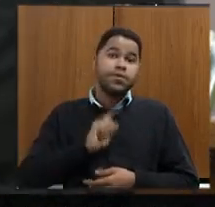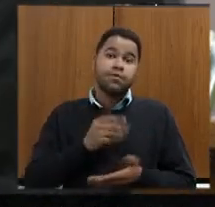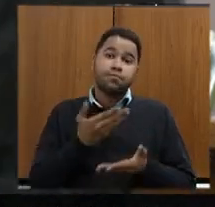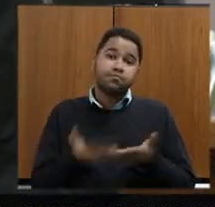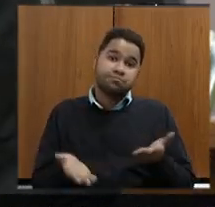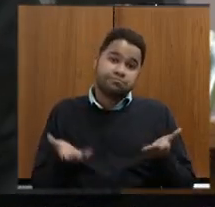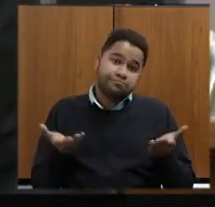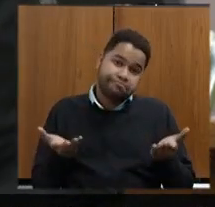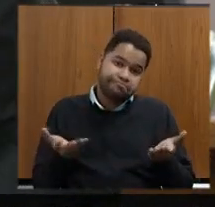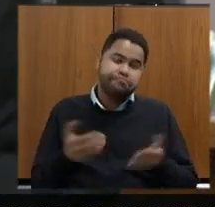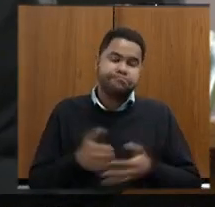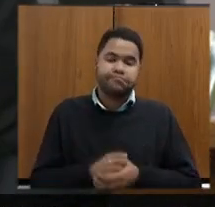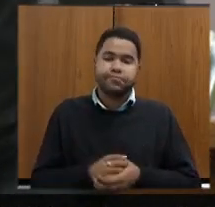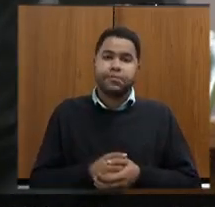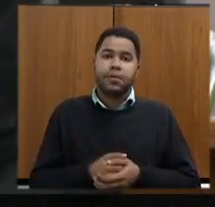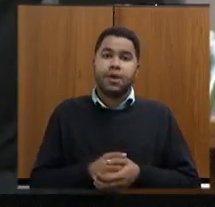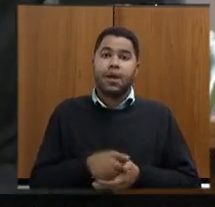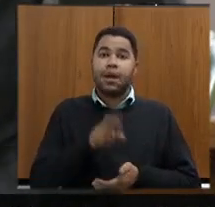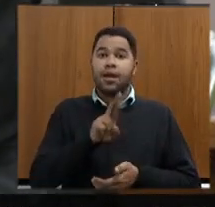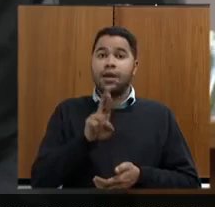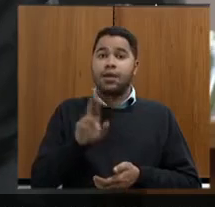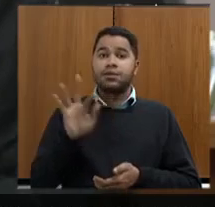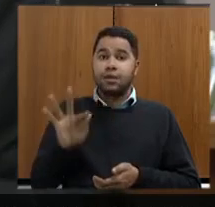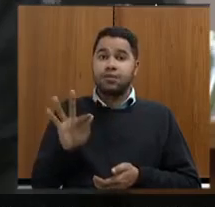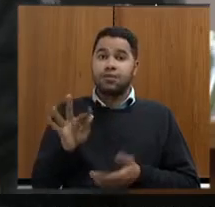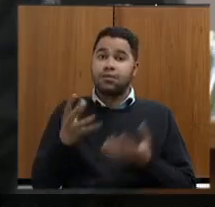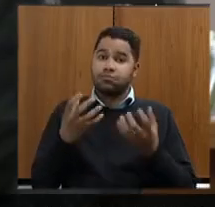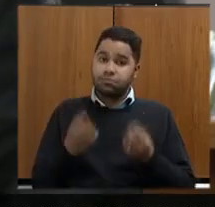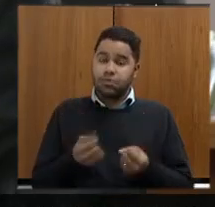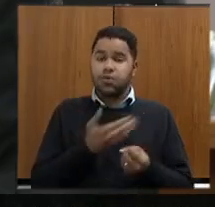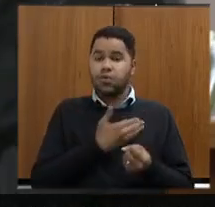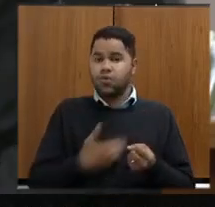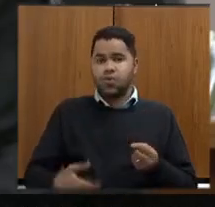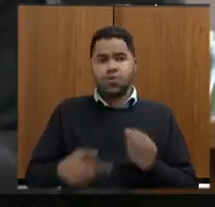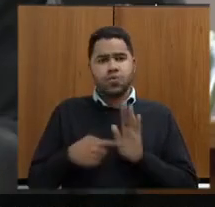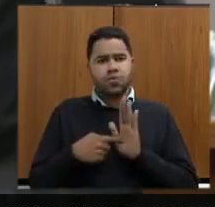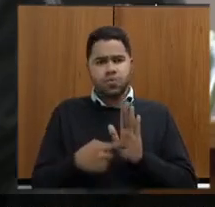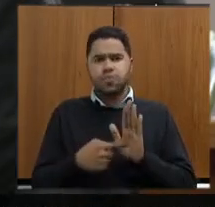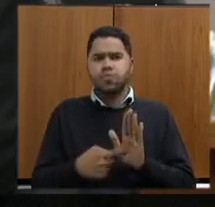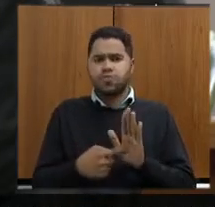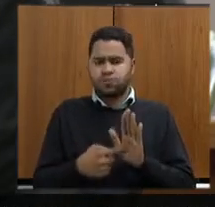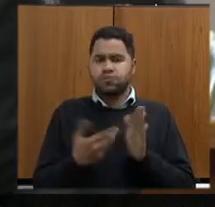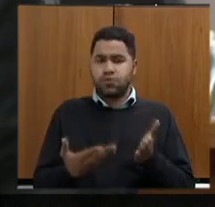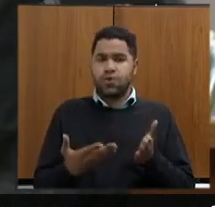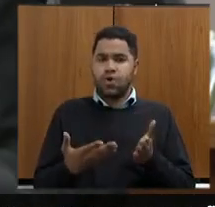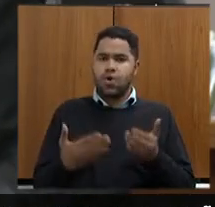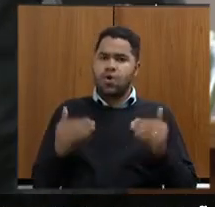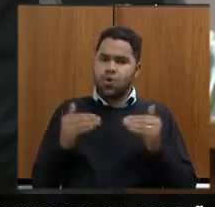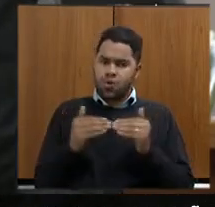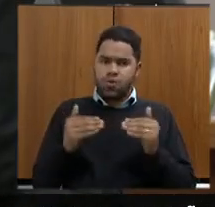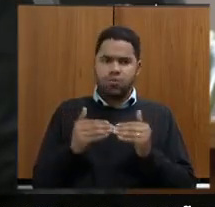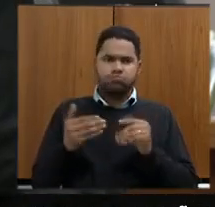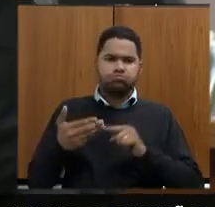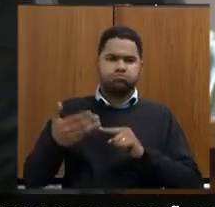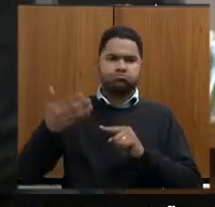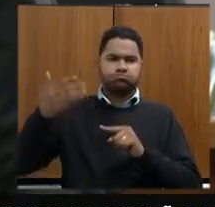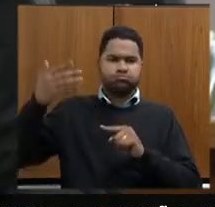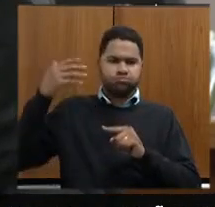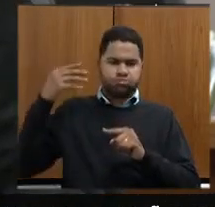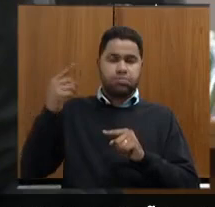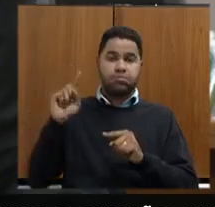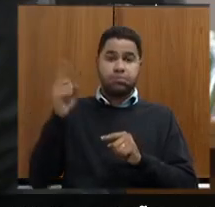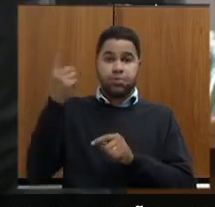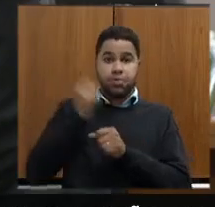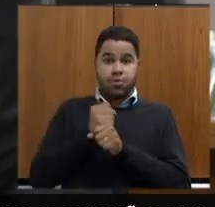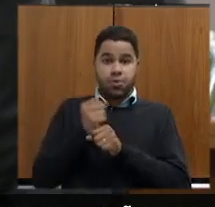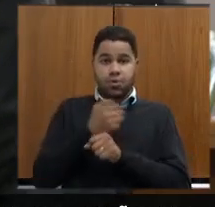perder então o recuperação fiscal adesão governo já deixou sua concordância desde o primeiro ano